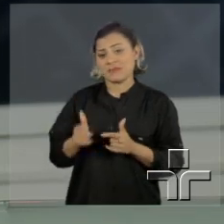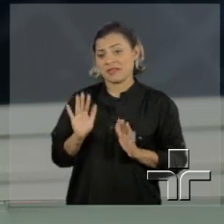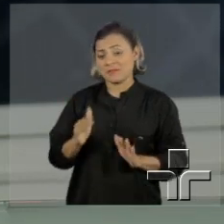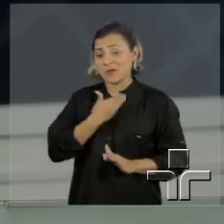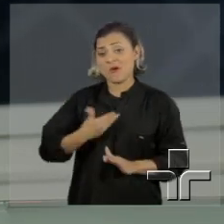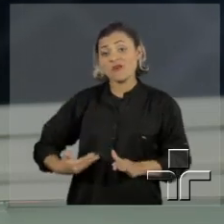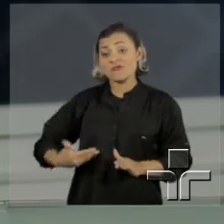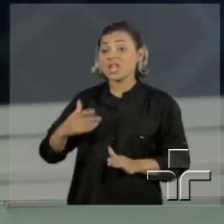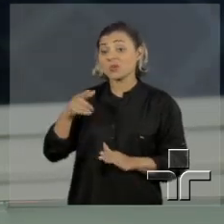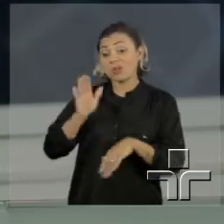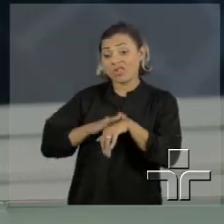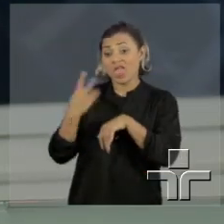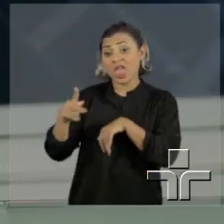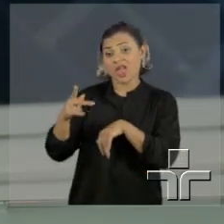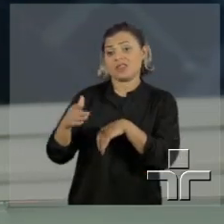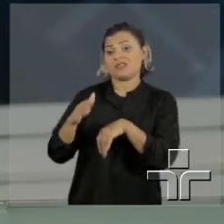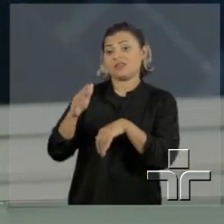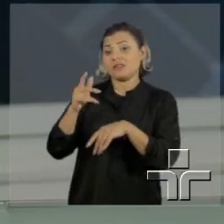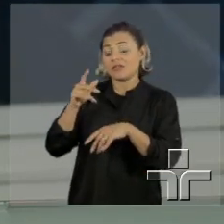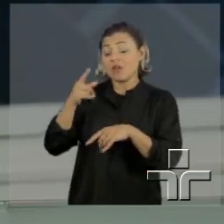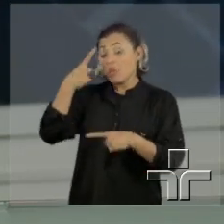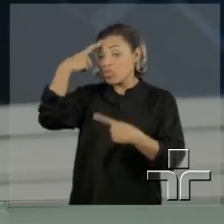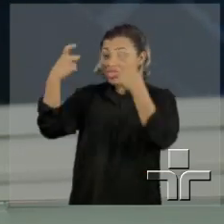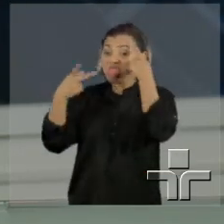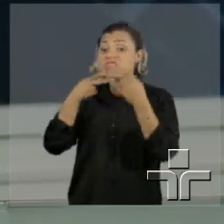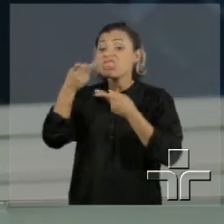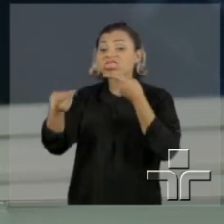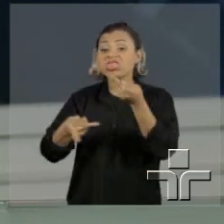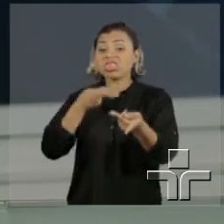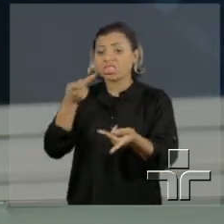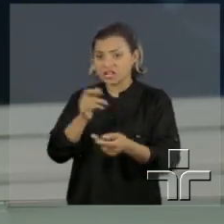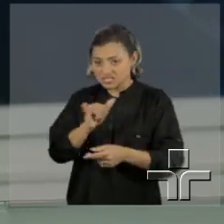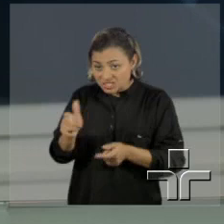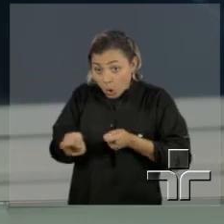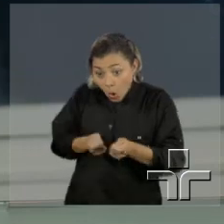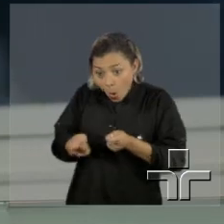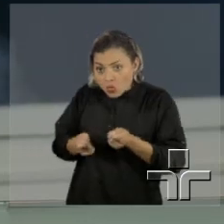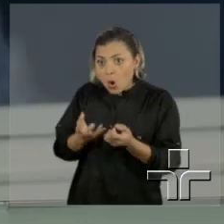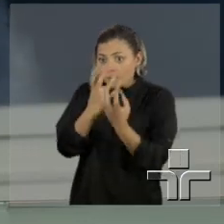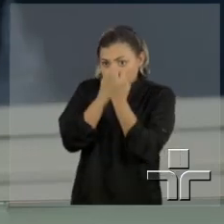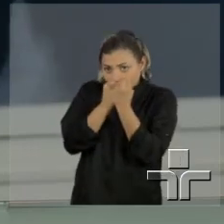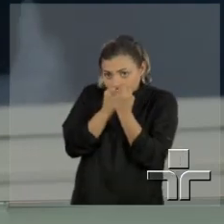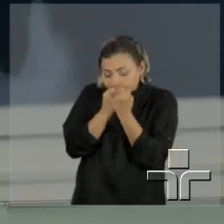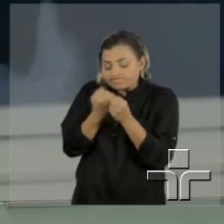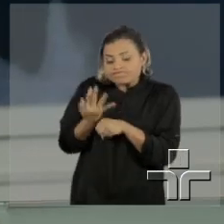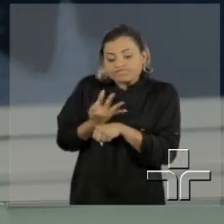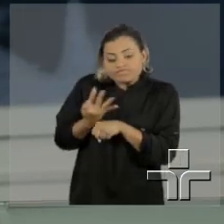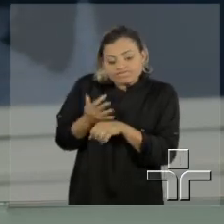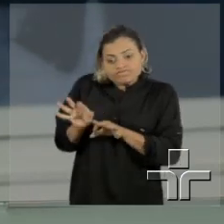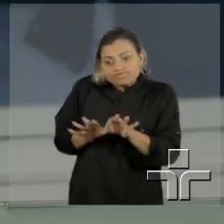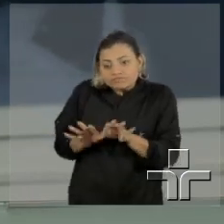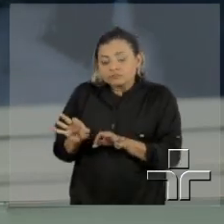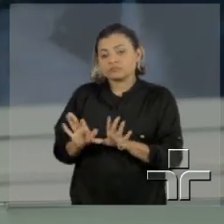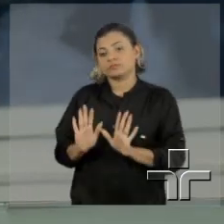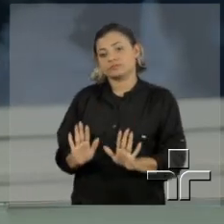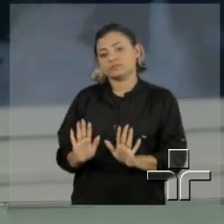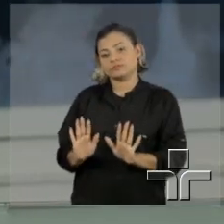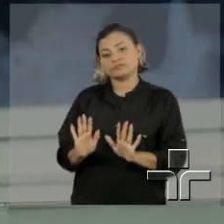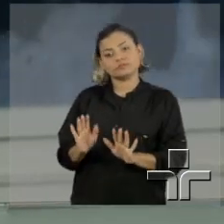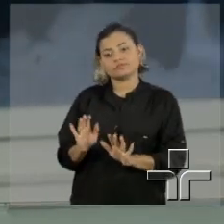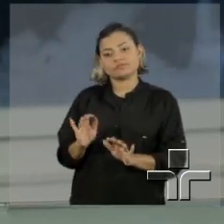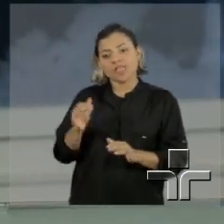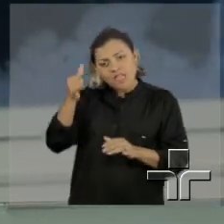tivesse um pouquinho de freios racionais naquilo que ele vai colocar no seu discurso, muito disso